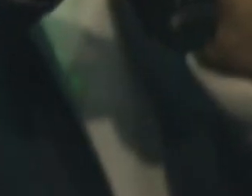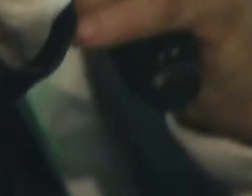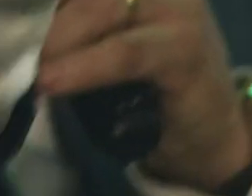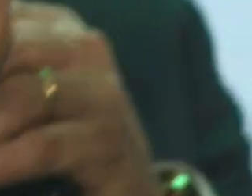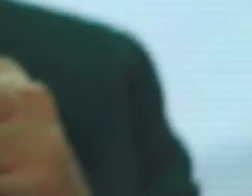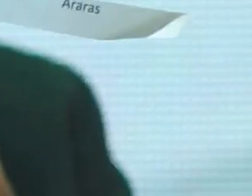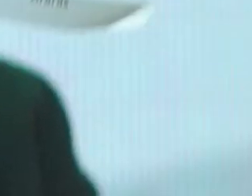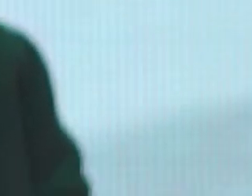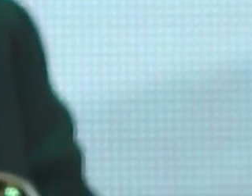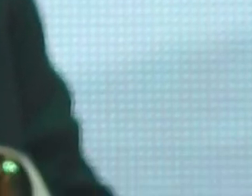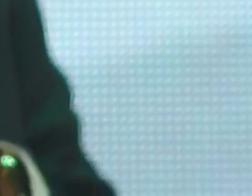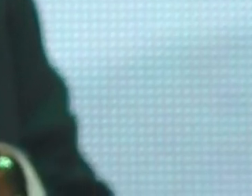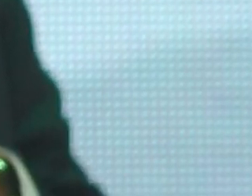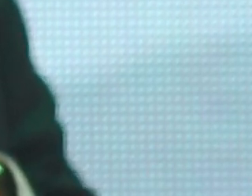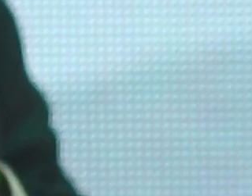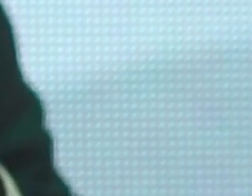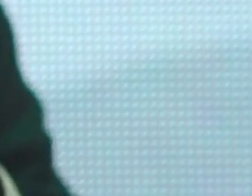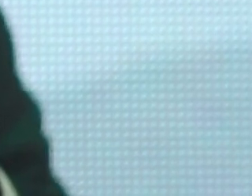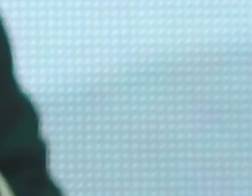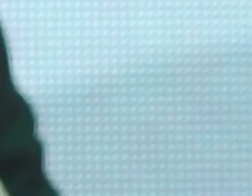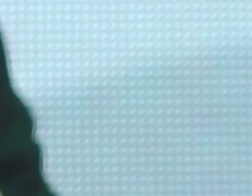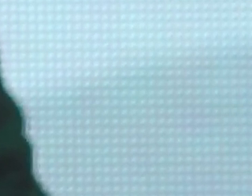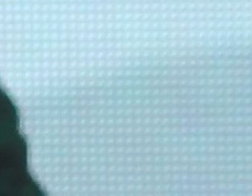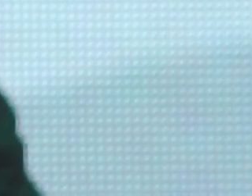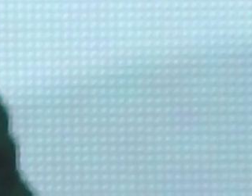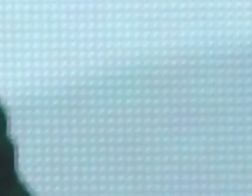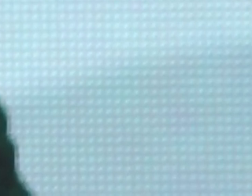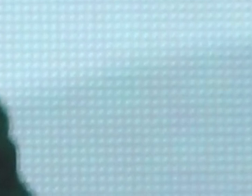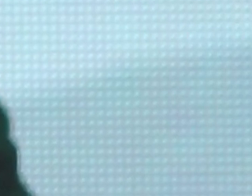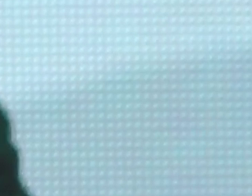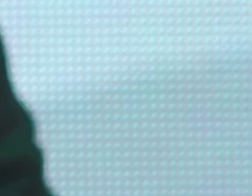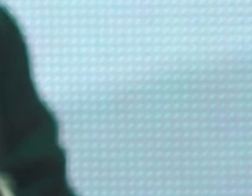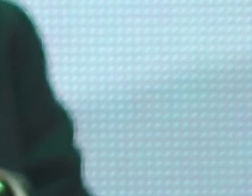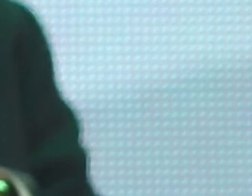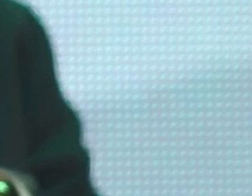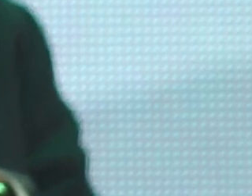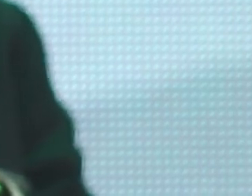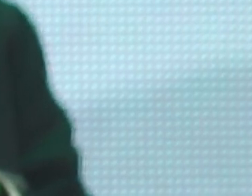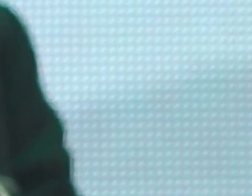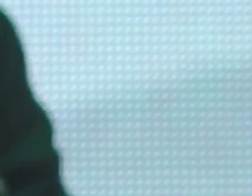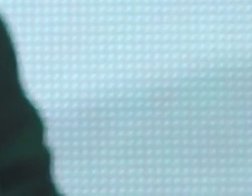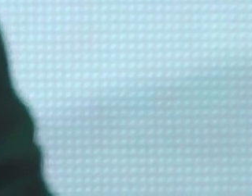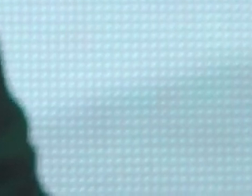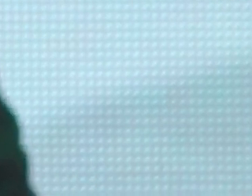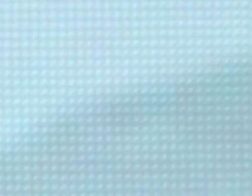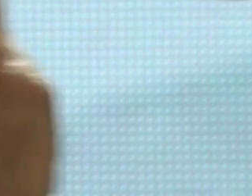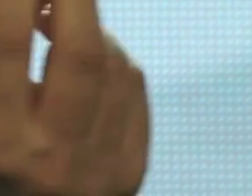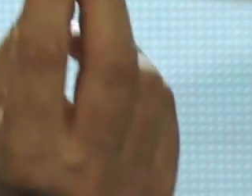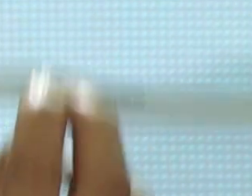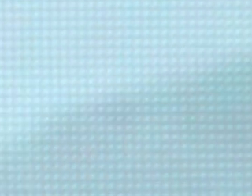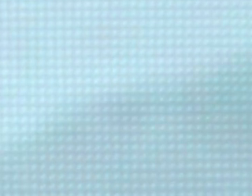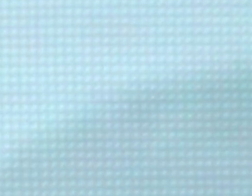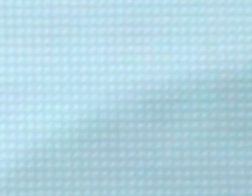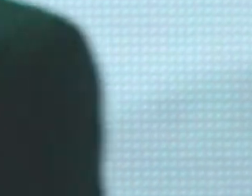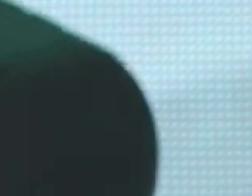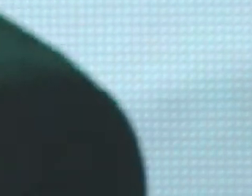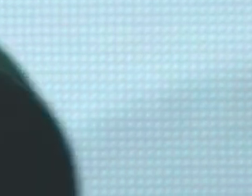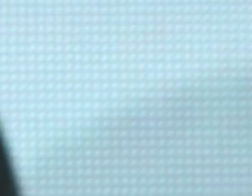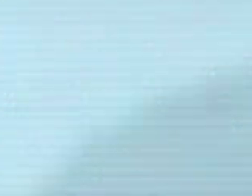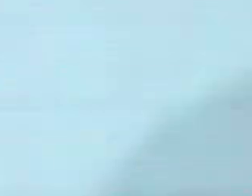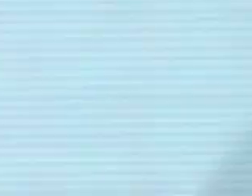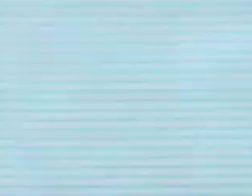Dani, estamos aqui com você. Isso, parabéns, Daniele, lá de Araras, levou essa